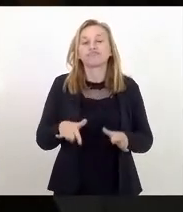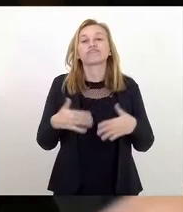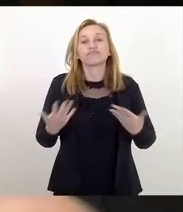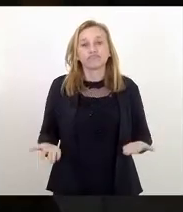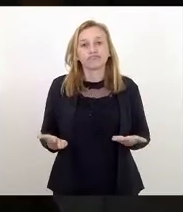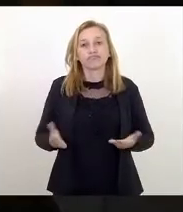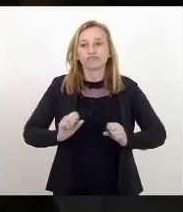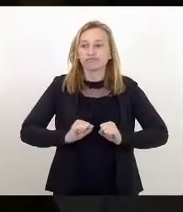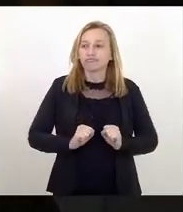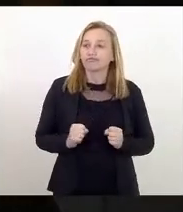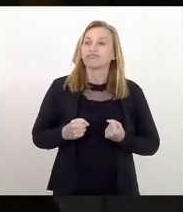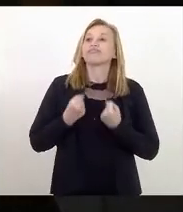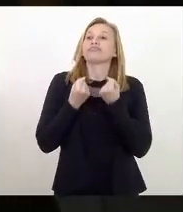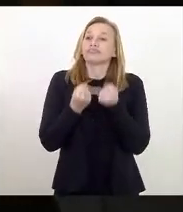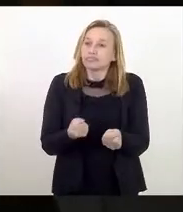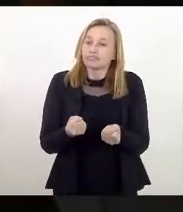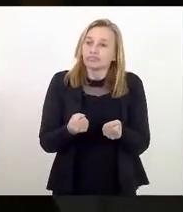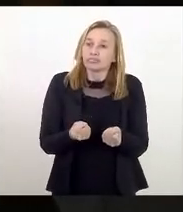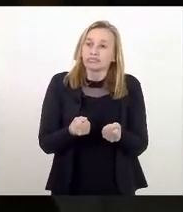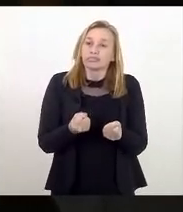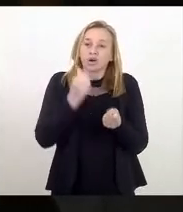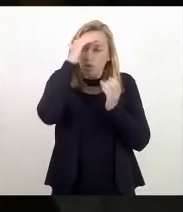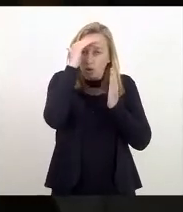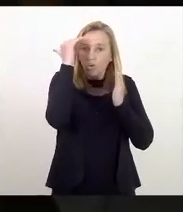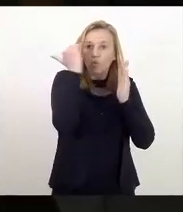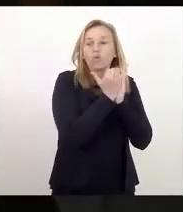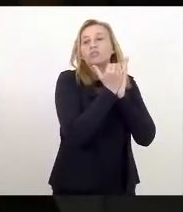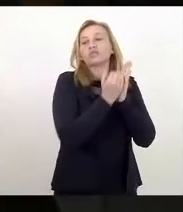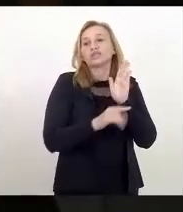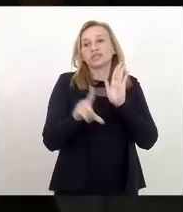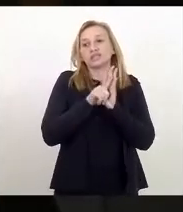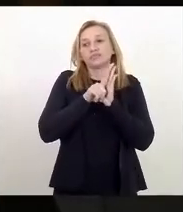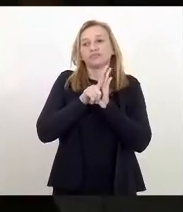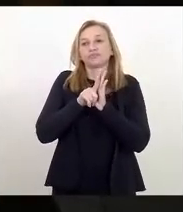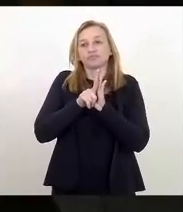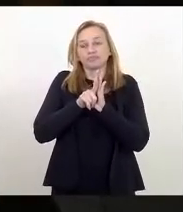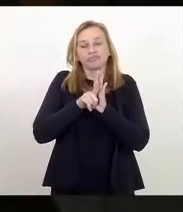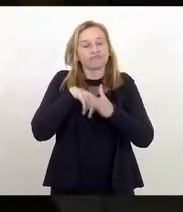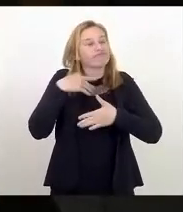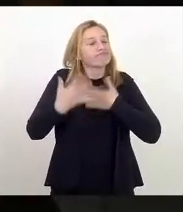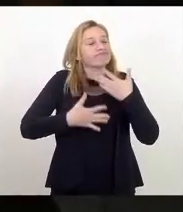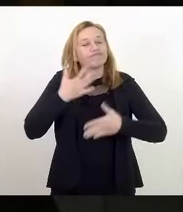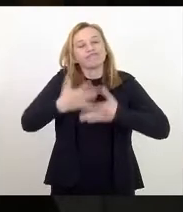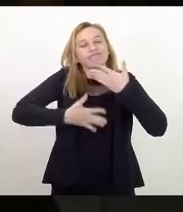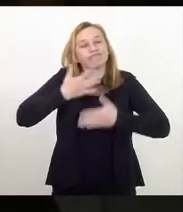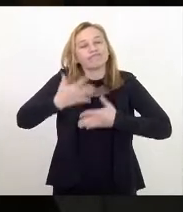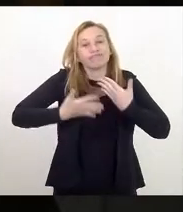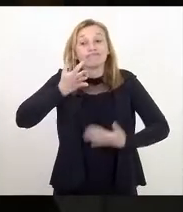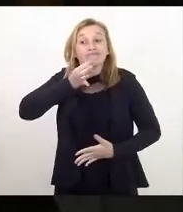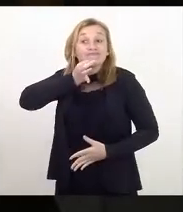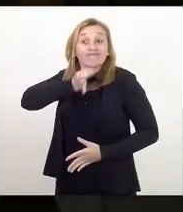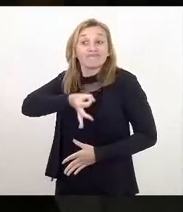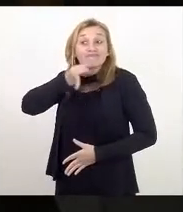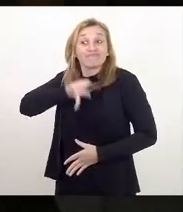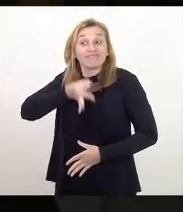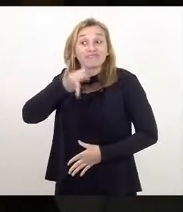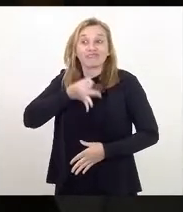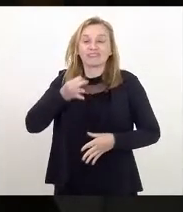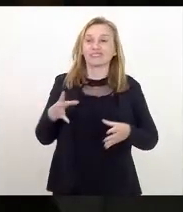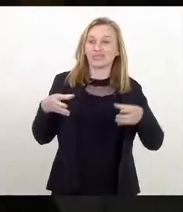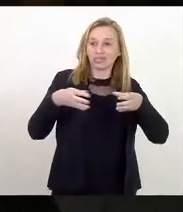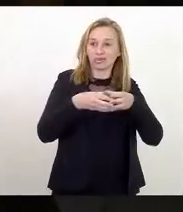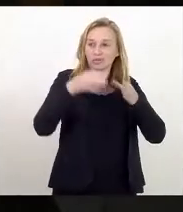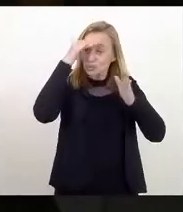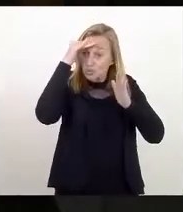tenho me dedicado ao cumpra-se das leis. E é com muita alegria e convicção que a comissão do